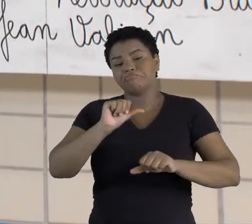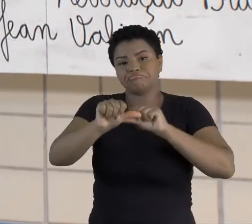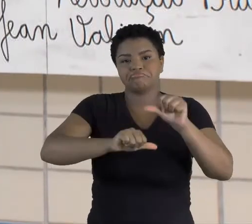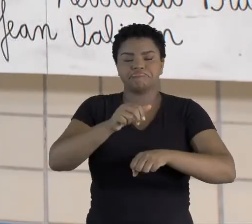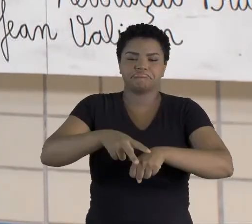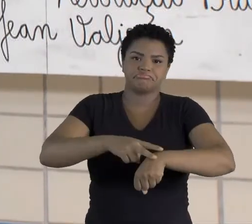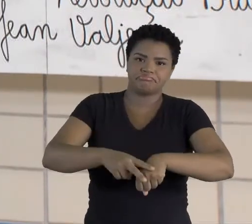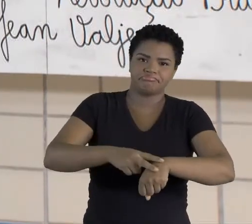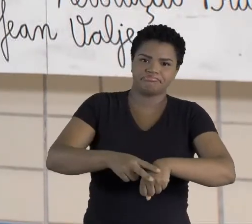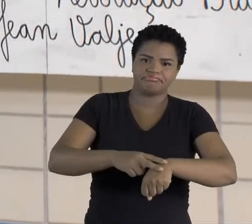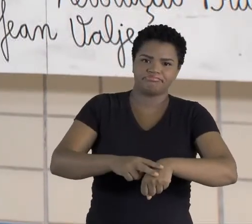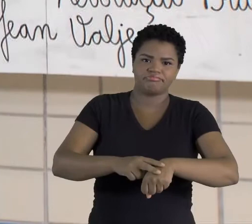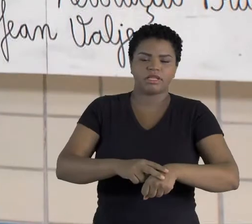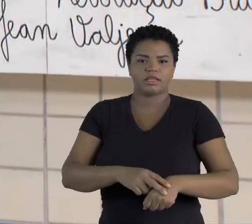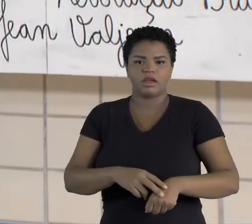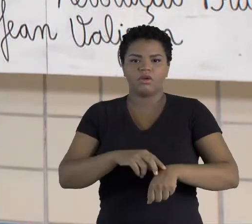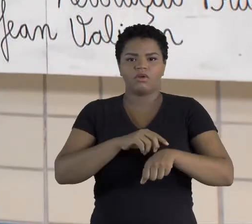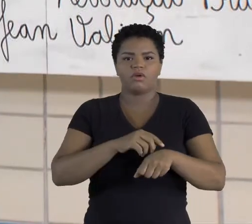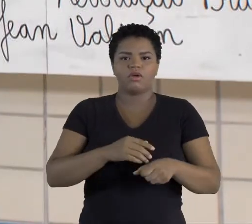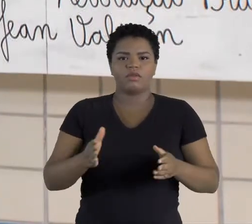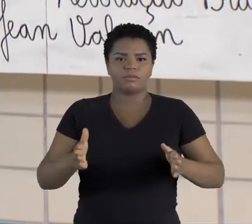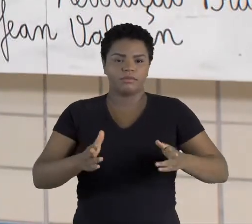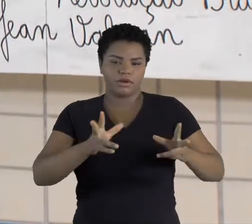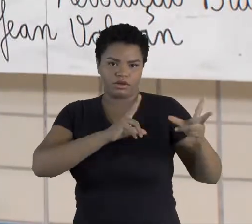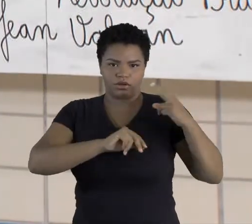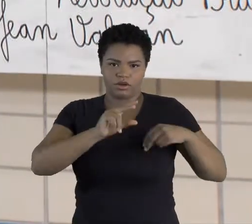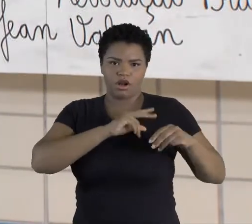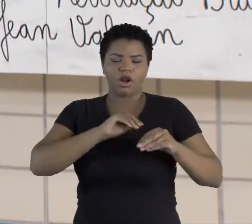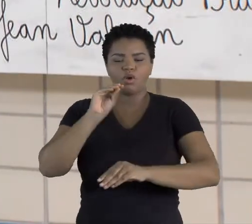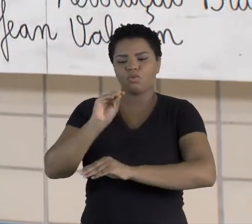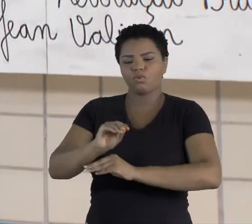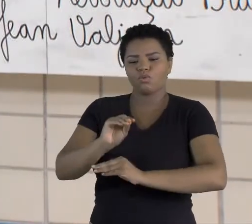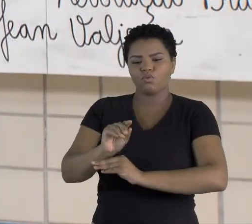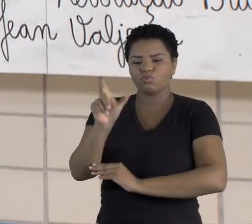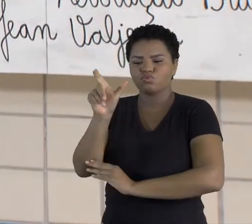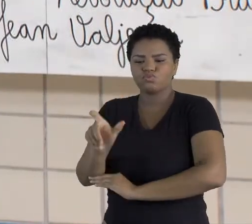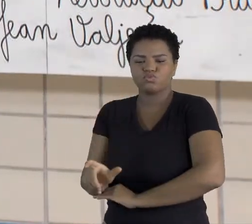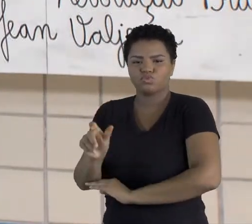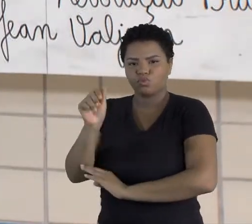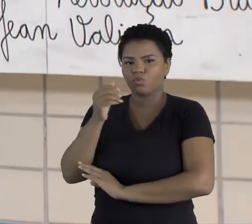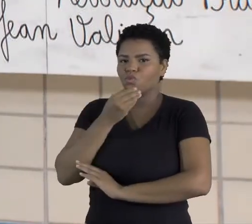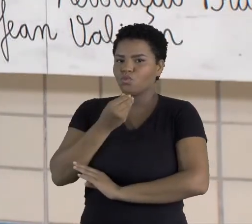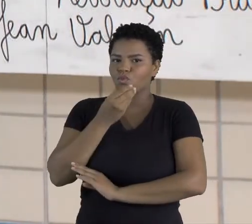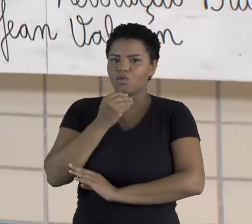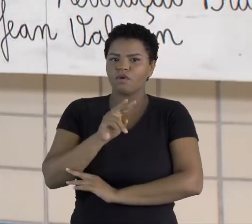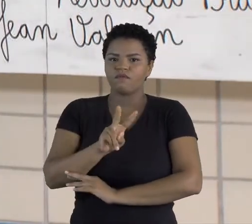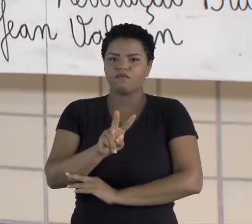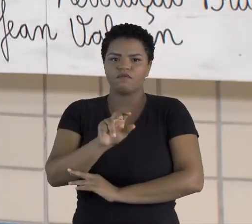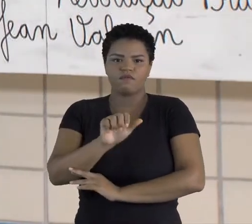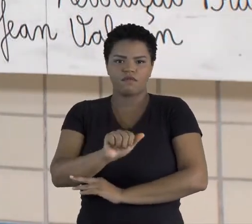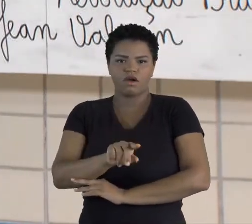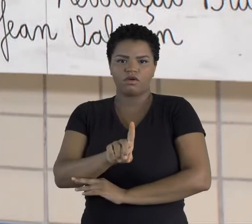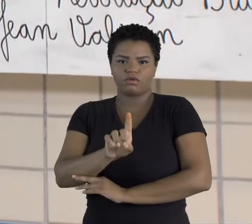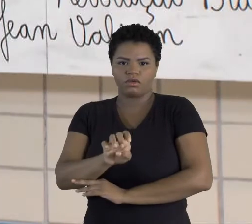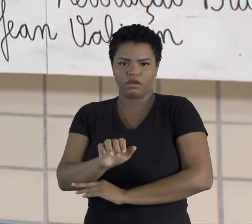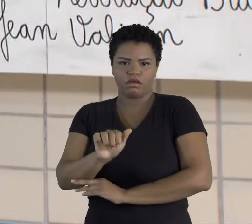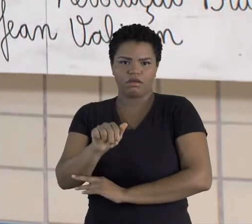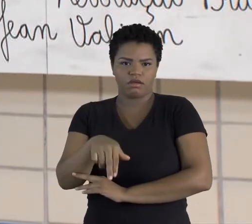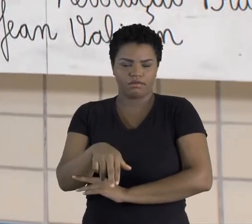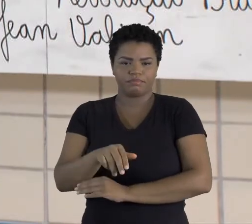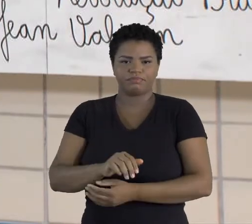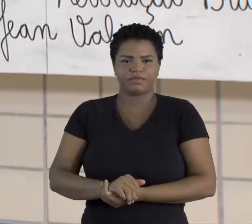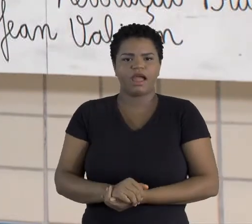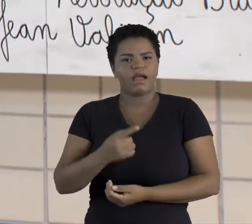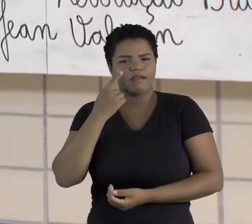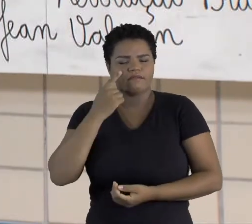durante a adolescência por Valjean. Então é ele, né, que cuida dela E aí vocês vão ver toda a narrativa dessa relação, porque